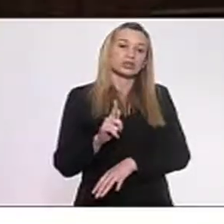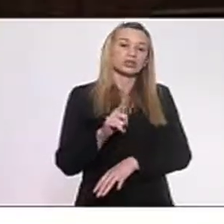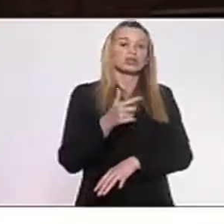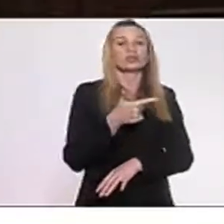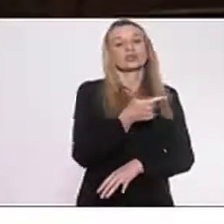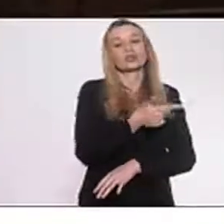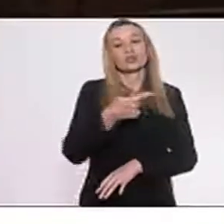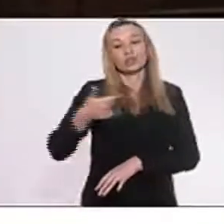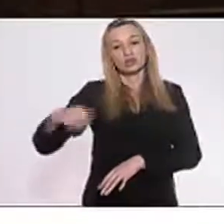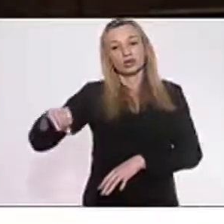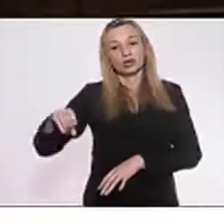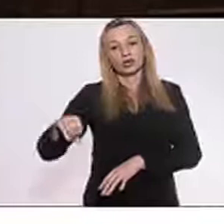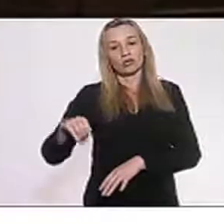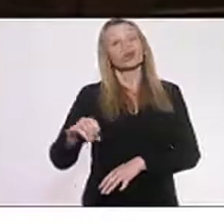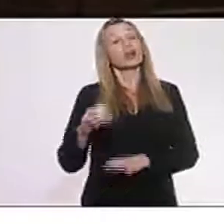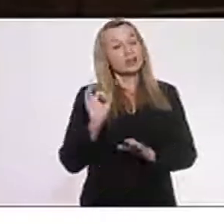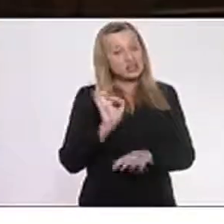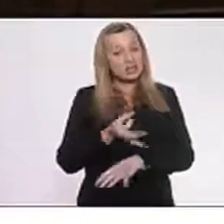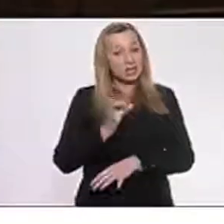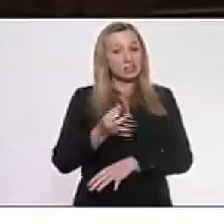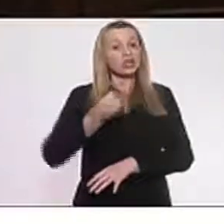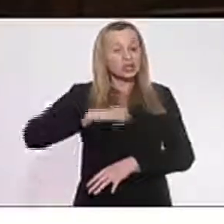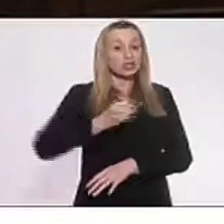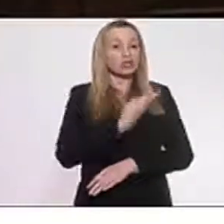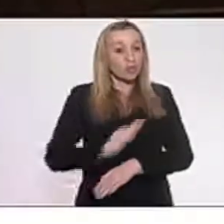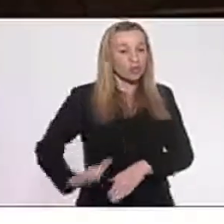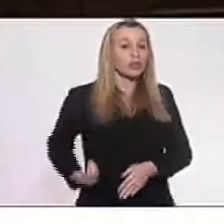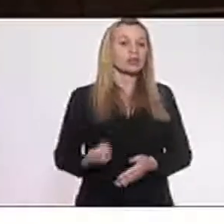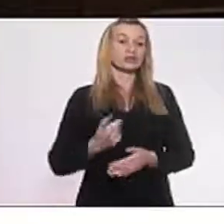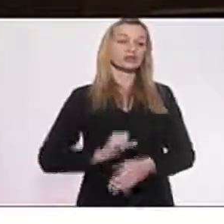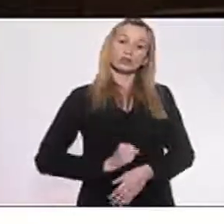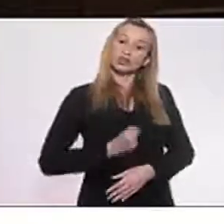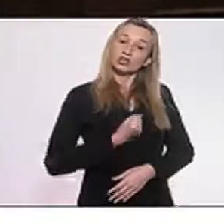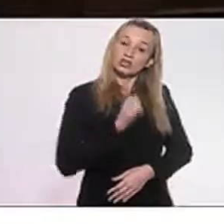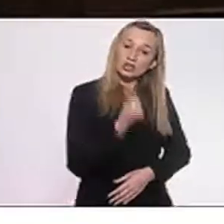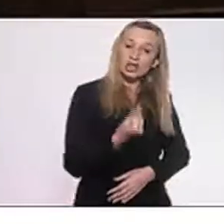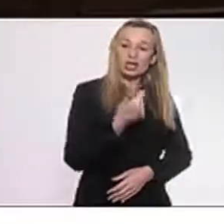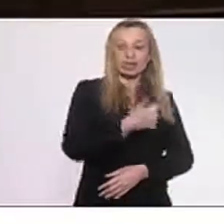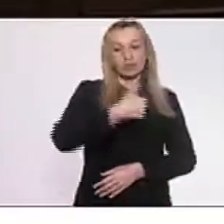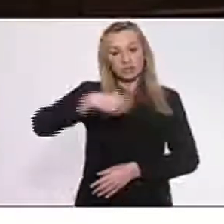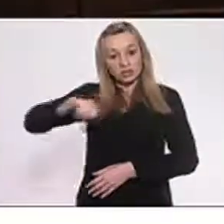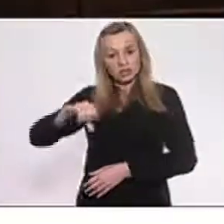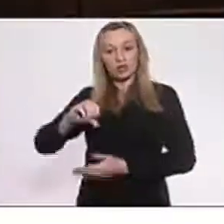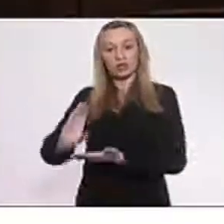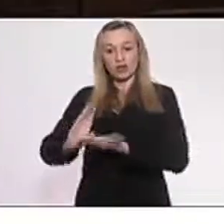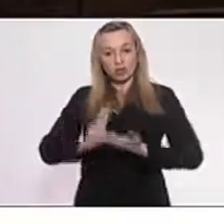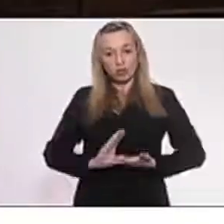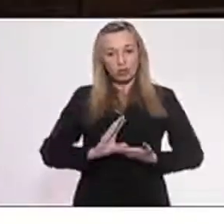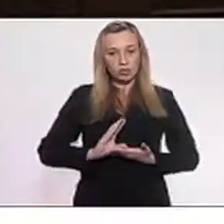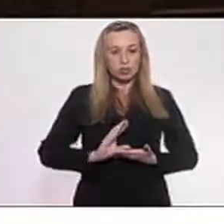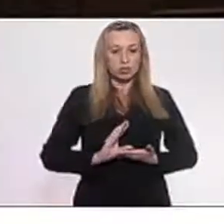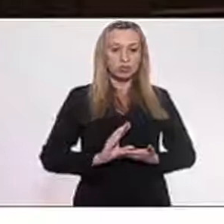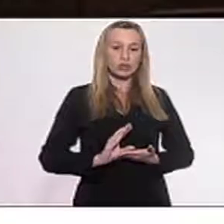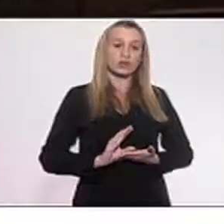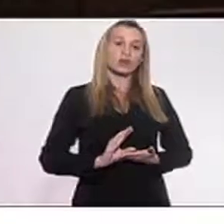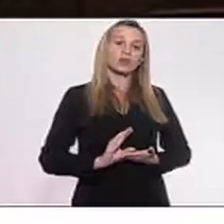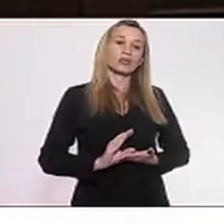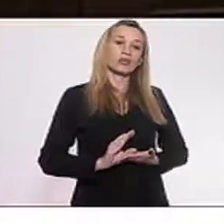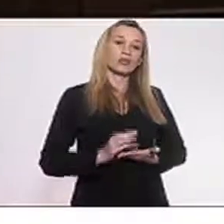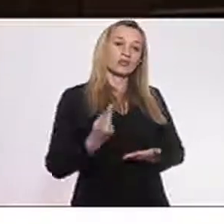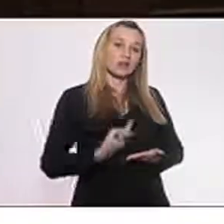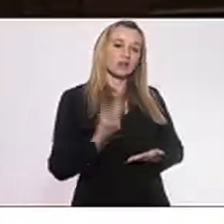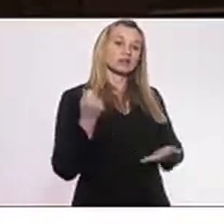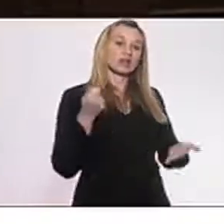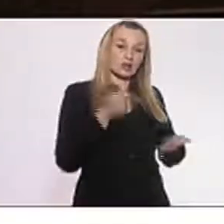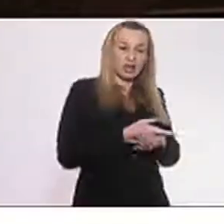de Contas, que se o governo fizer um esforço para tirar do exercício de 2019 recursos para honrar despesas que precisam ser honradas